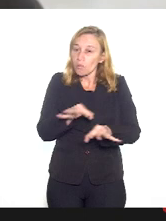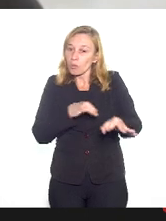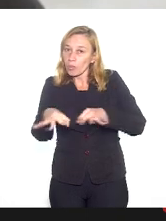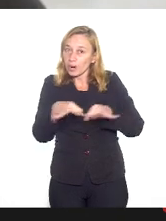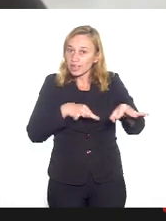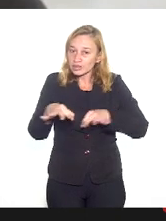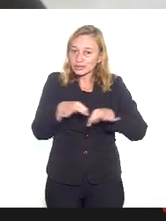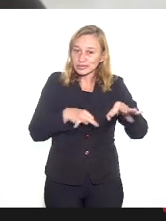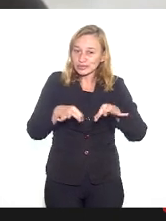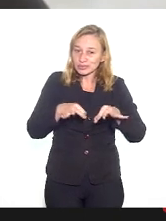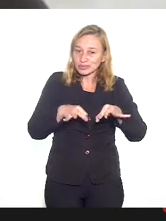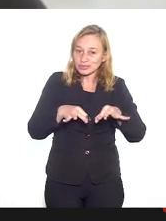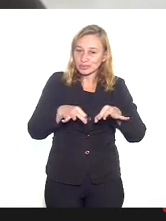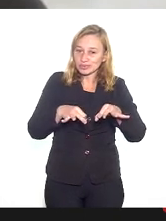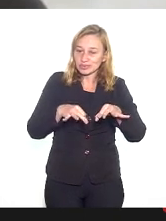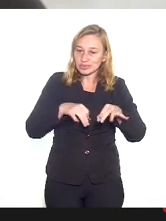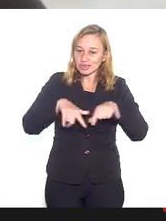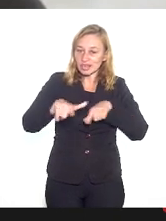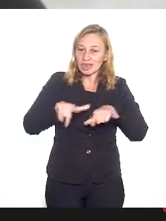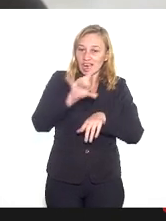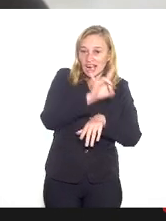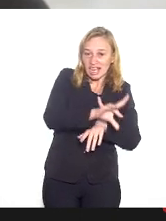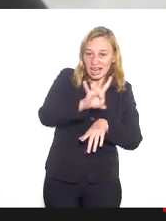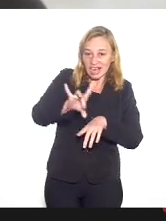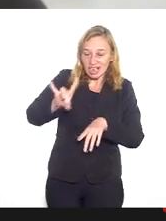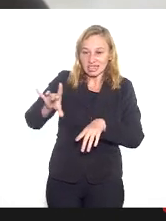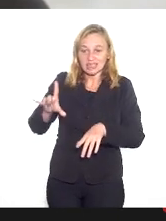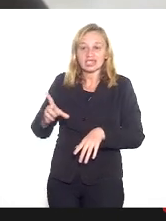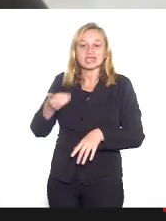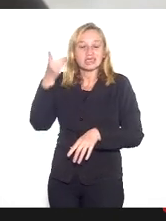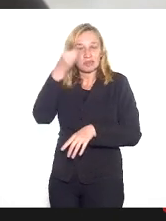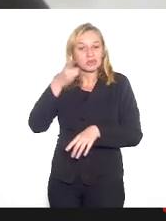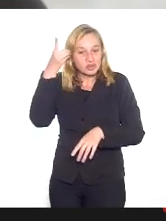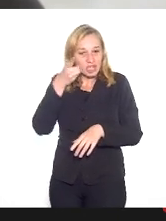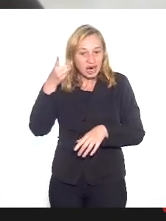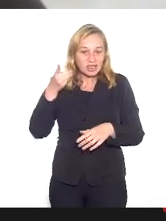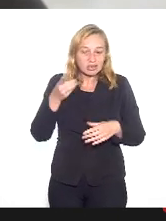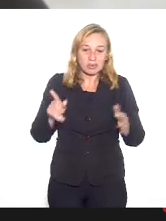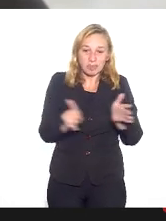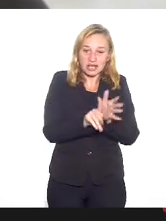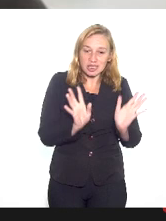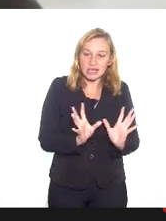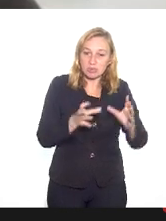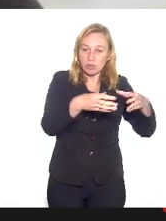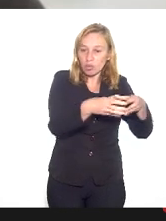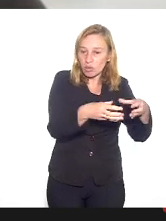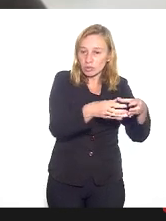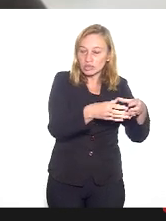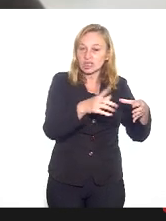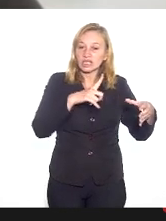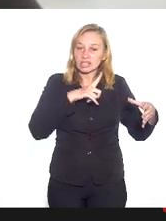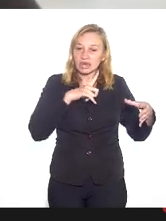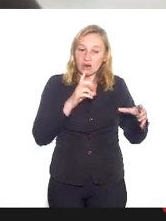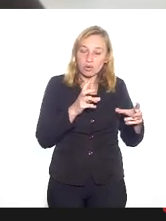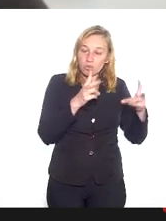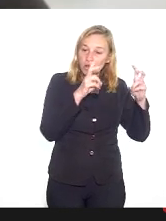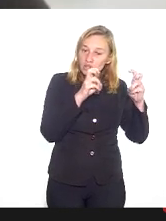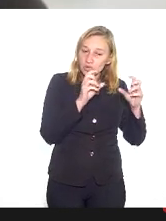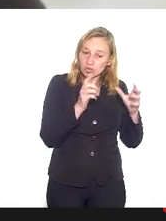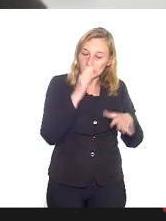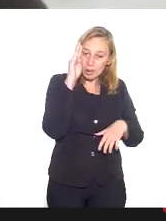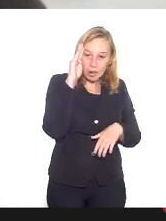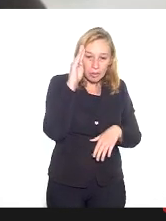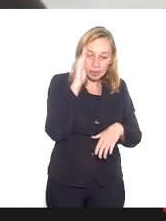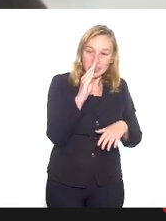trabalho. Cada deputado membro da comissão tem uma questão mais especial com determinada pauta ou